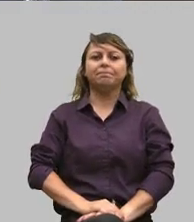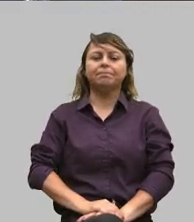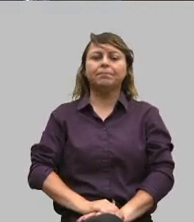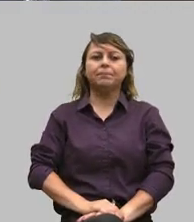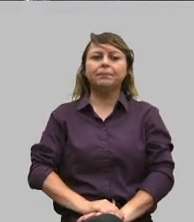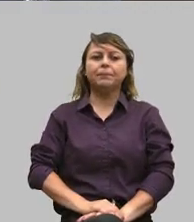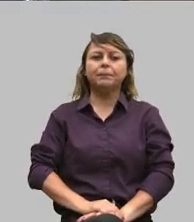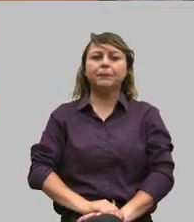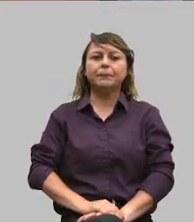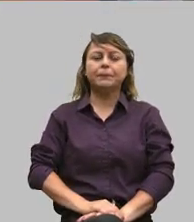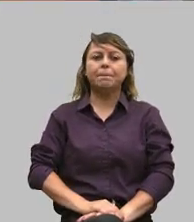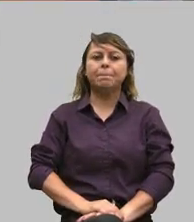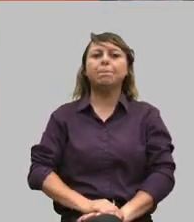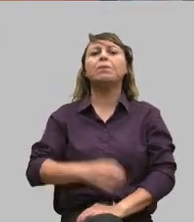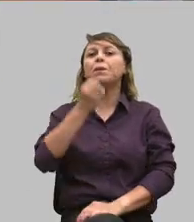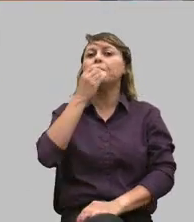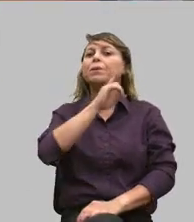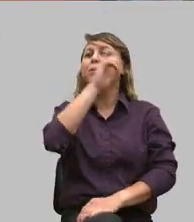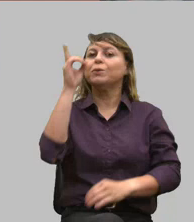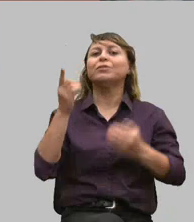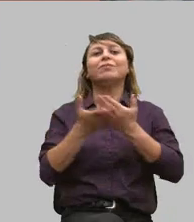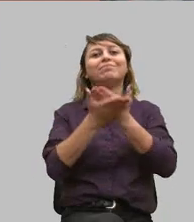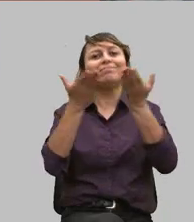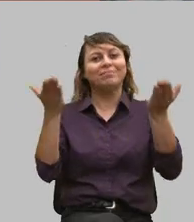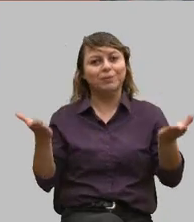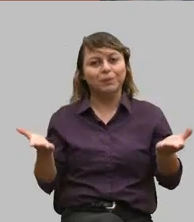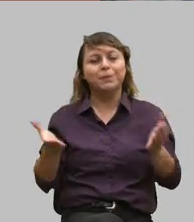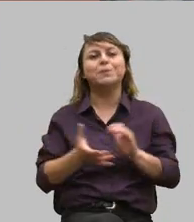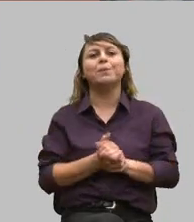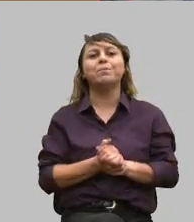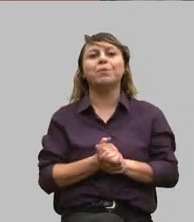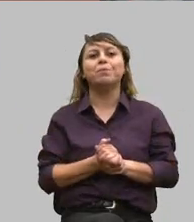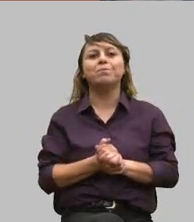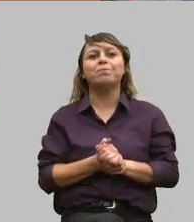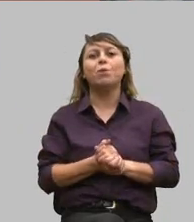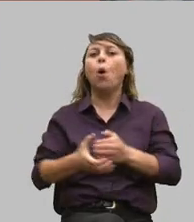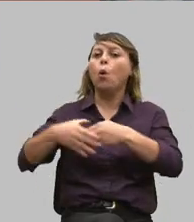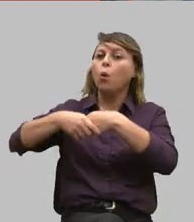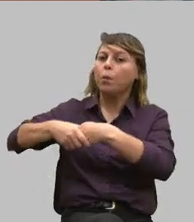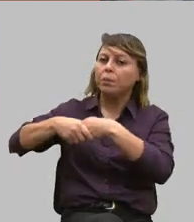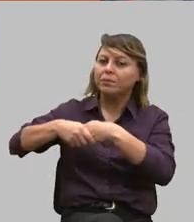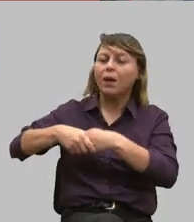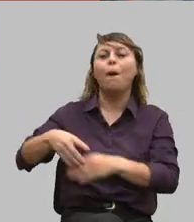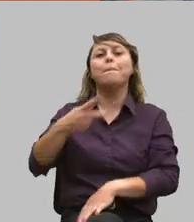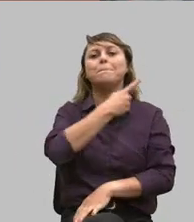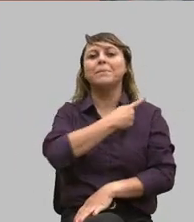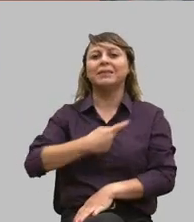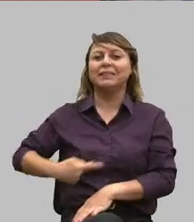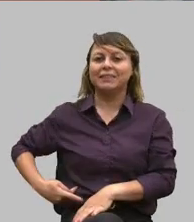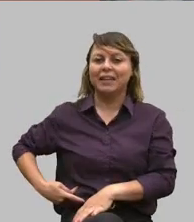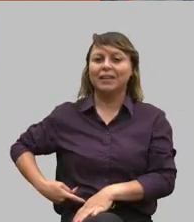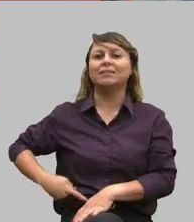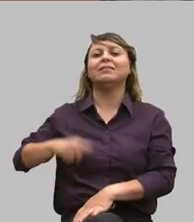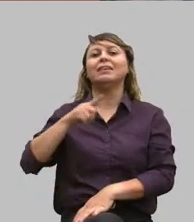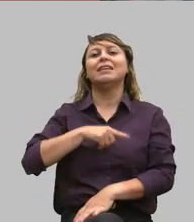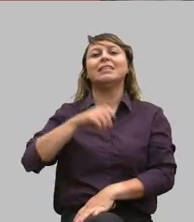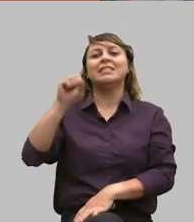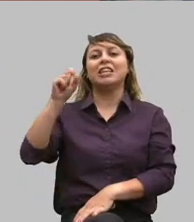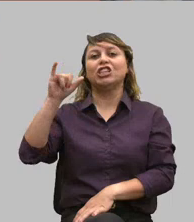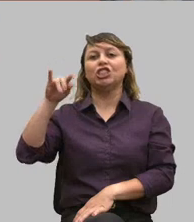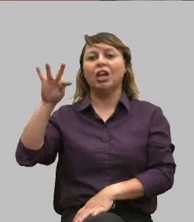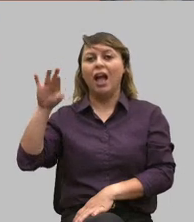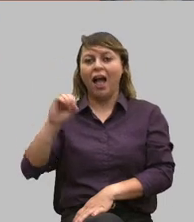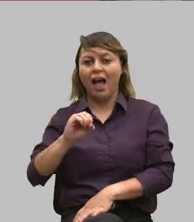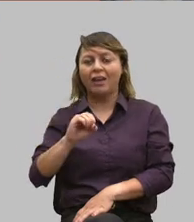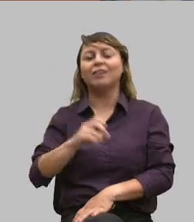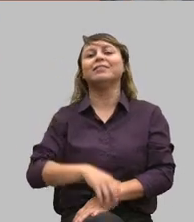Prefeito Bom dia a todos eh cumprimentar aqui o presidente deputado de Santiago a nossa guerreira